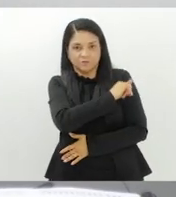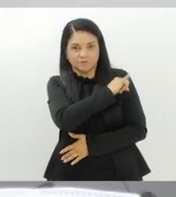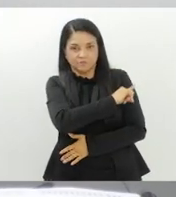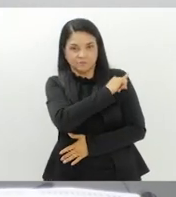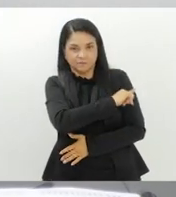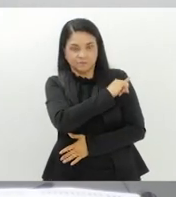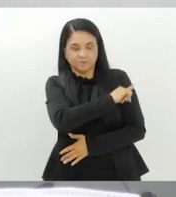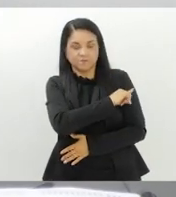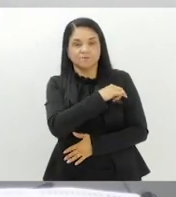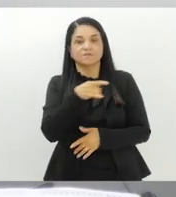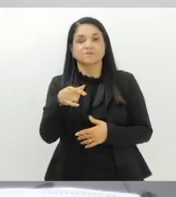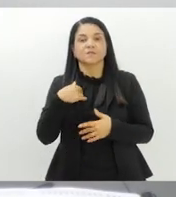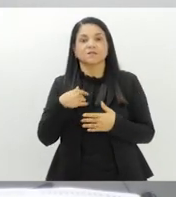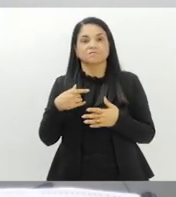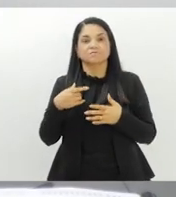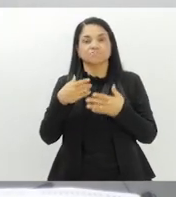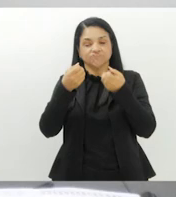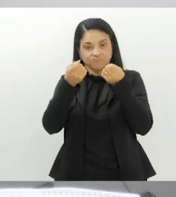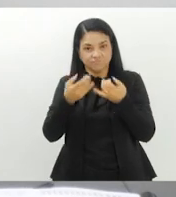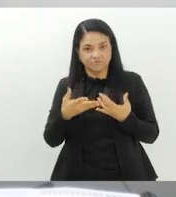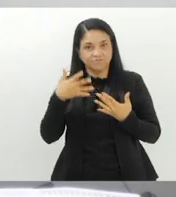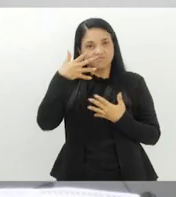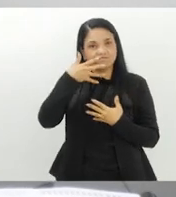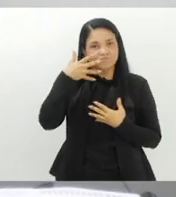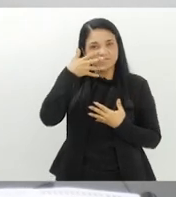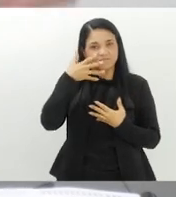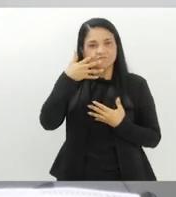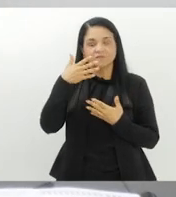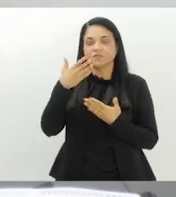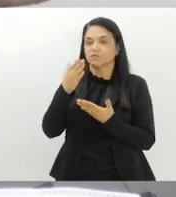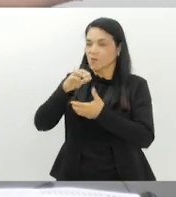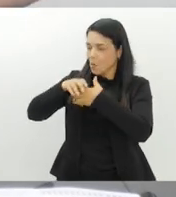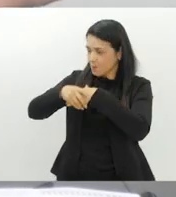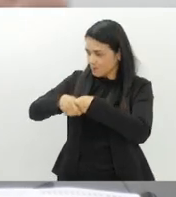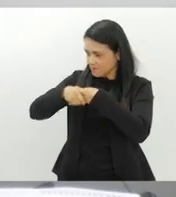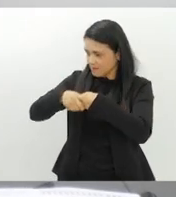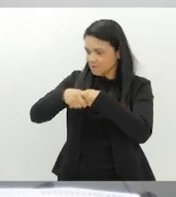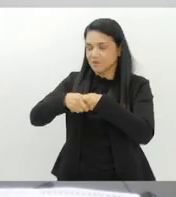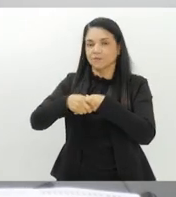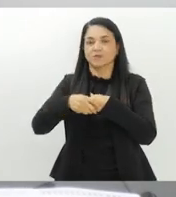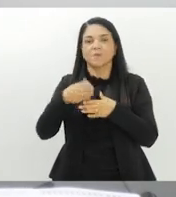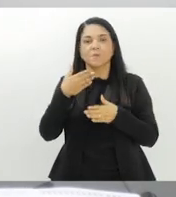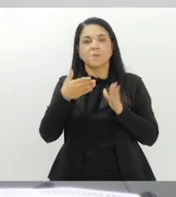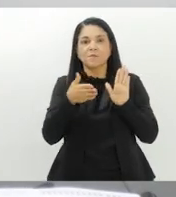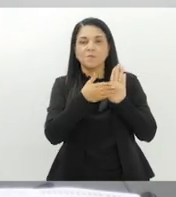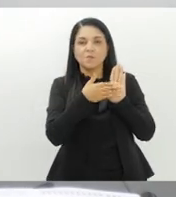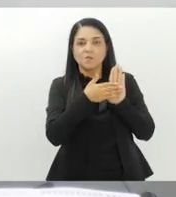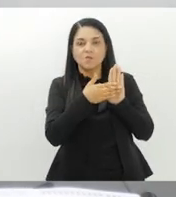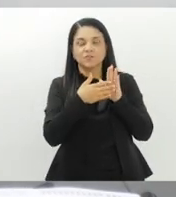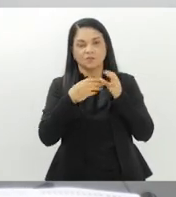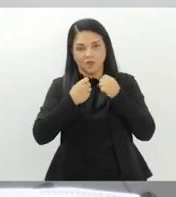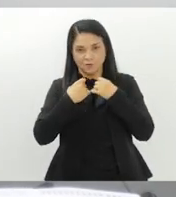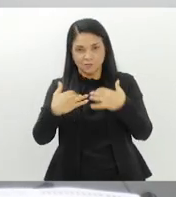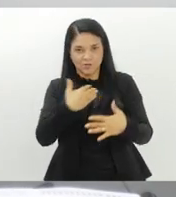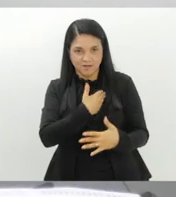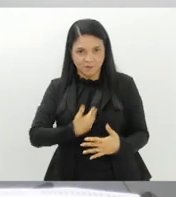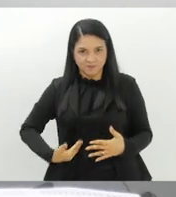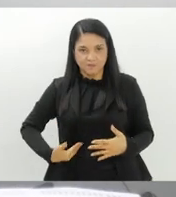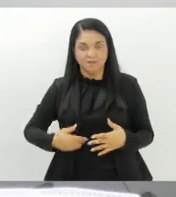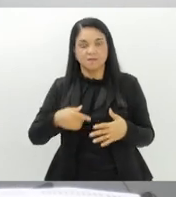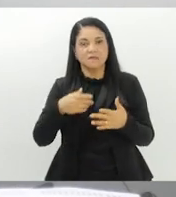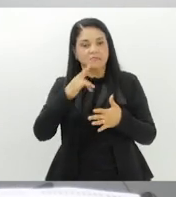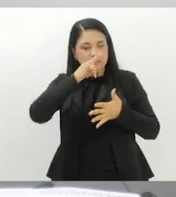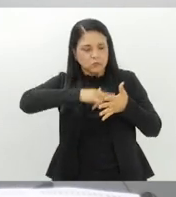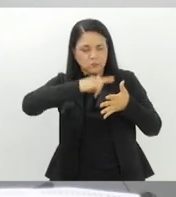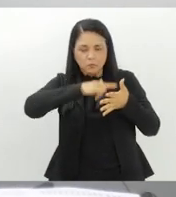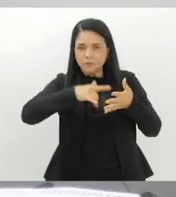faça a sua intervenção, já lhe cumprimentando por ter proposto essa audiência e por esse magnífico documento,